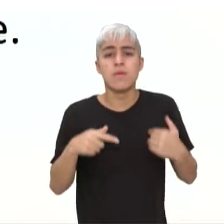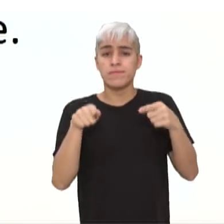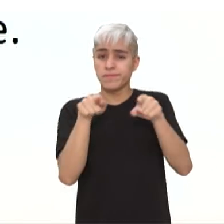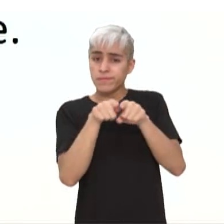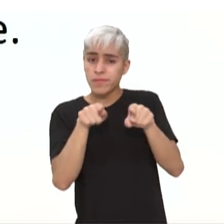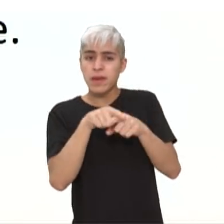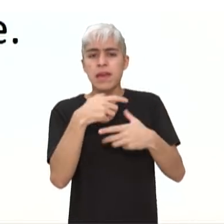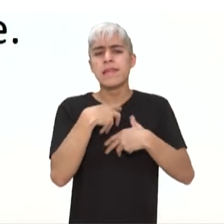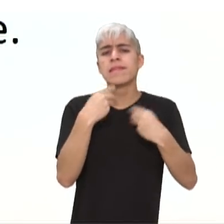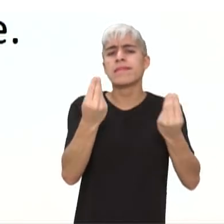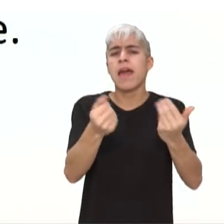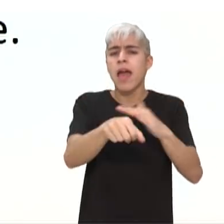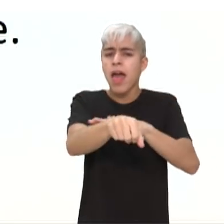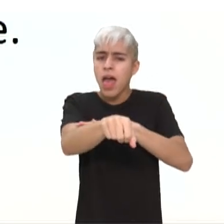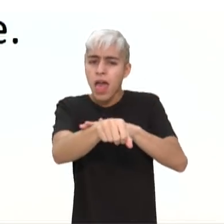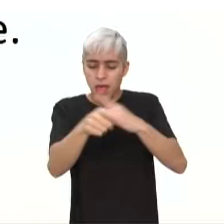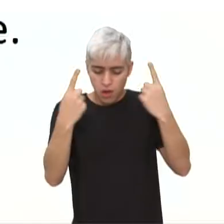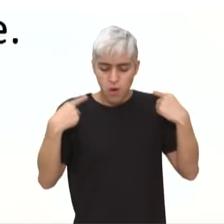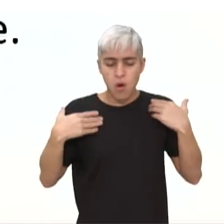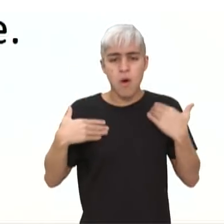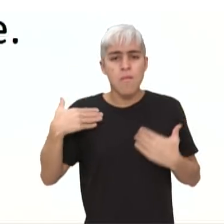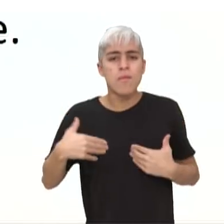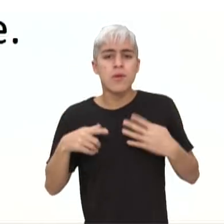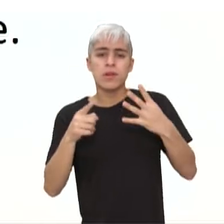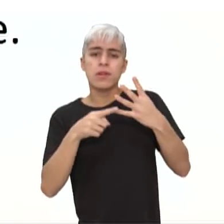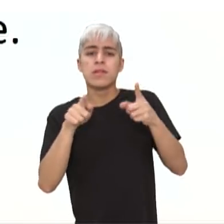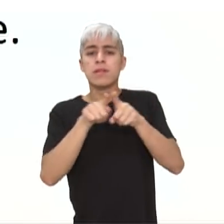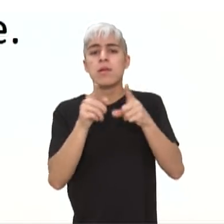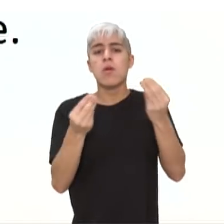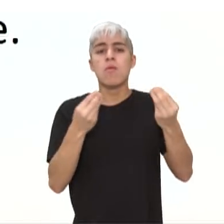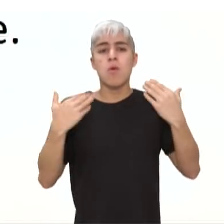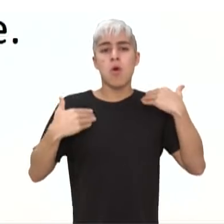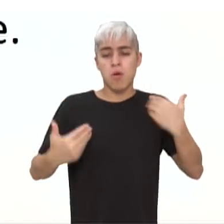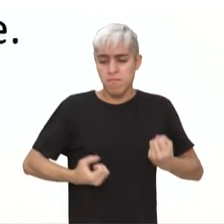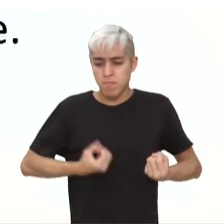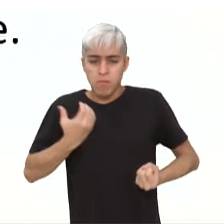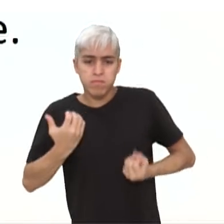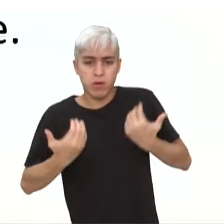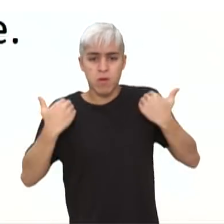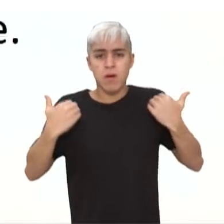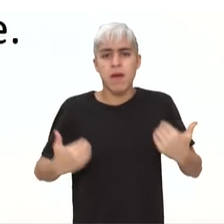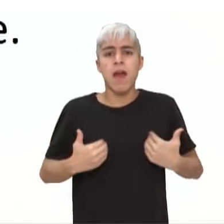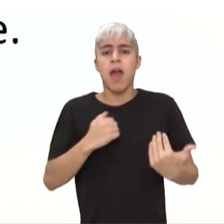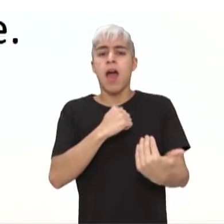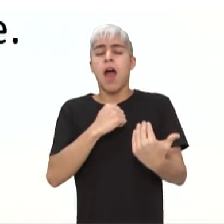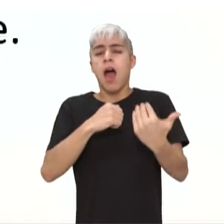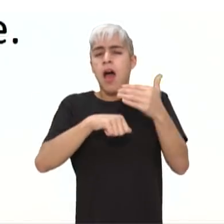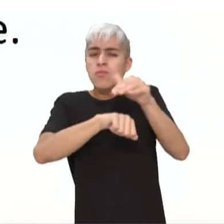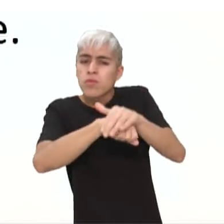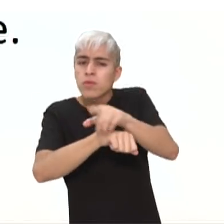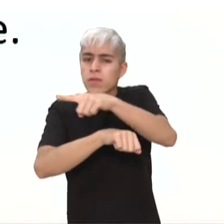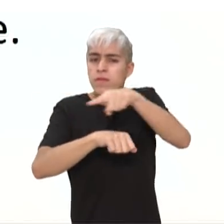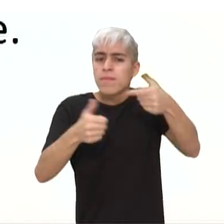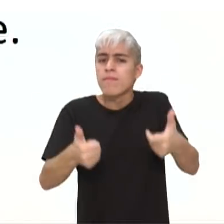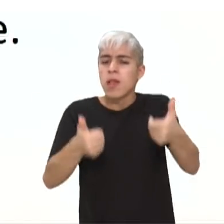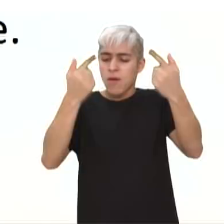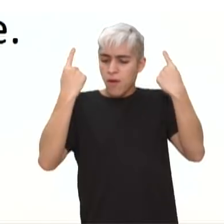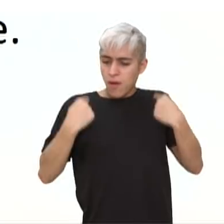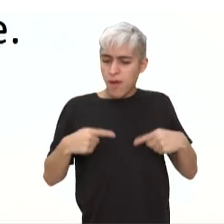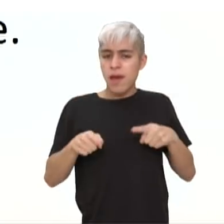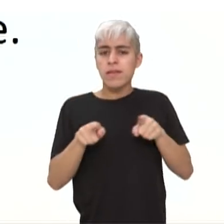as sensações relacionadas ao nosso corpo e também as práticas corporais que ajudam a melhorar o condicionamento e também ali